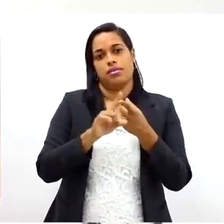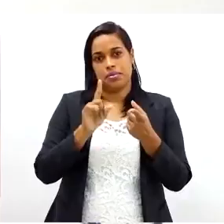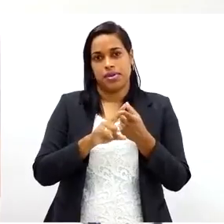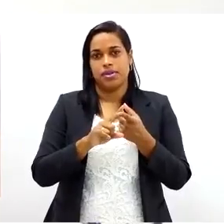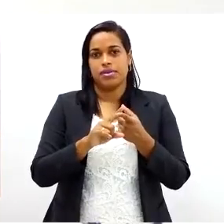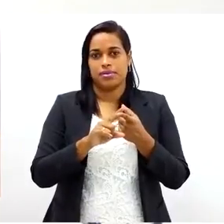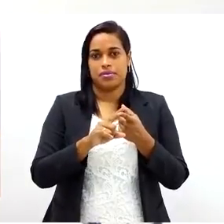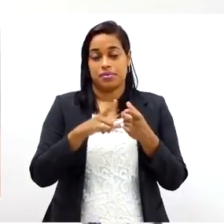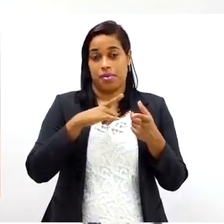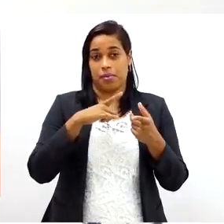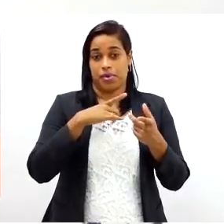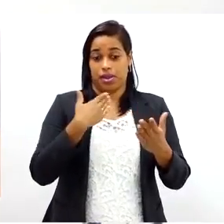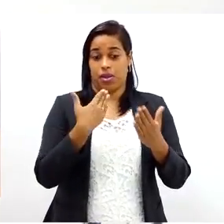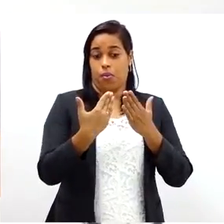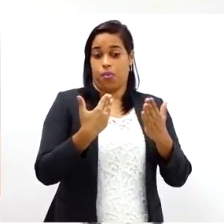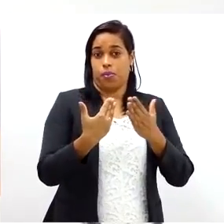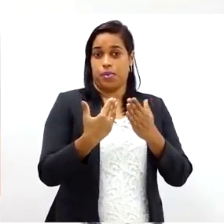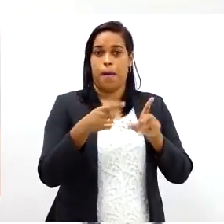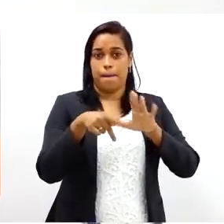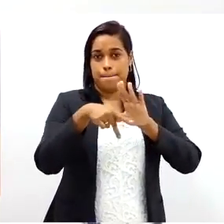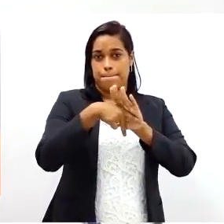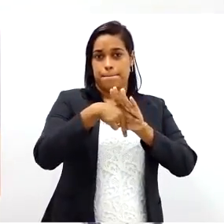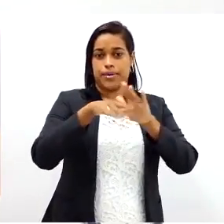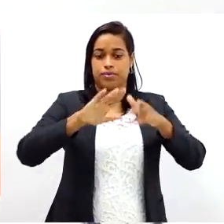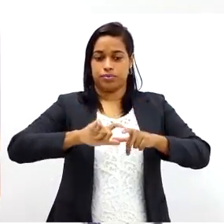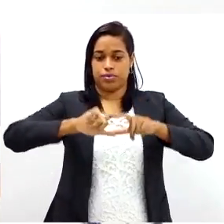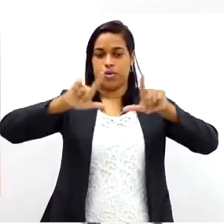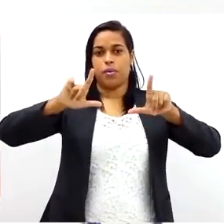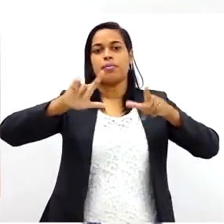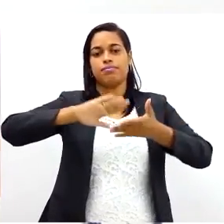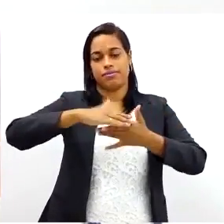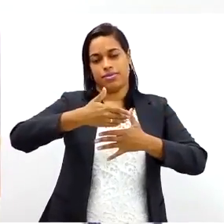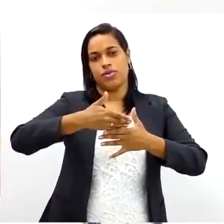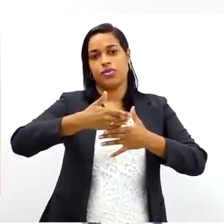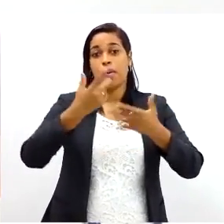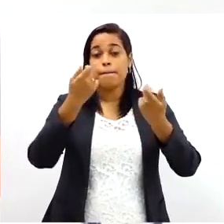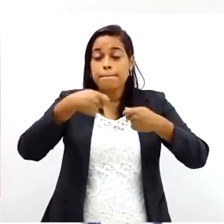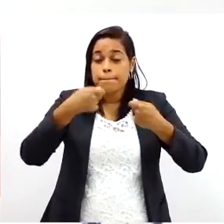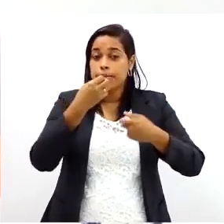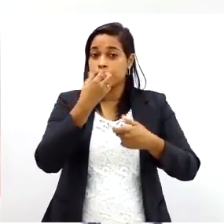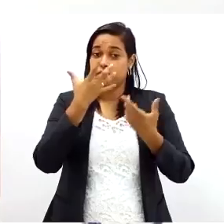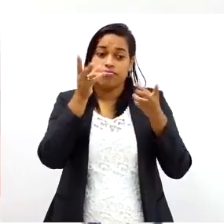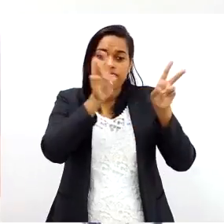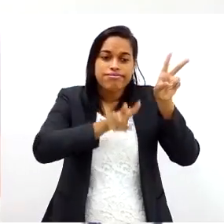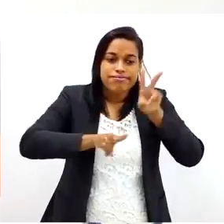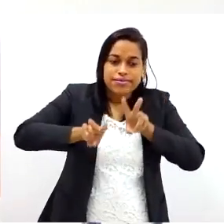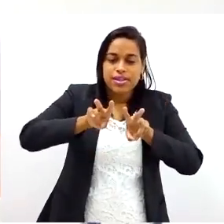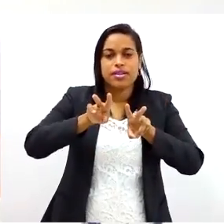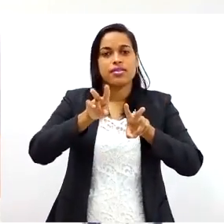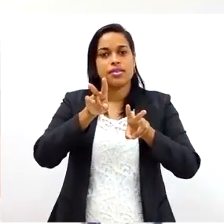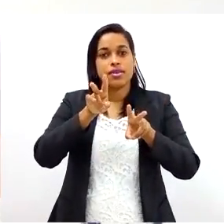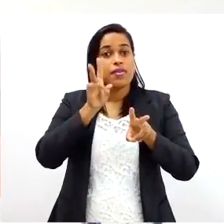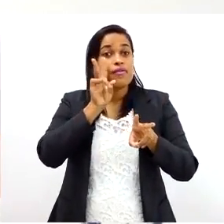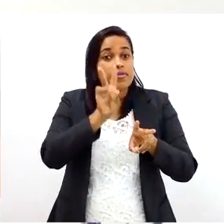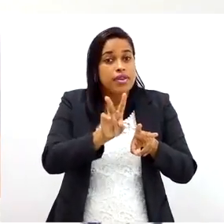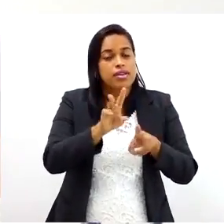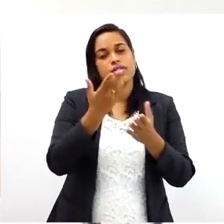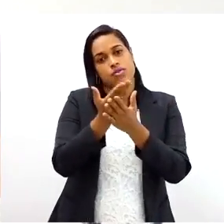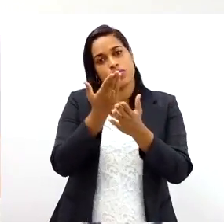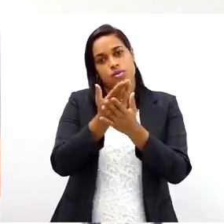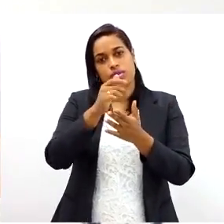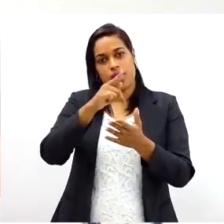monitor, por exemplo, e vale a pena vocês darem uma olhada mais a fundo como é feito essa medida em pixel. Então, eu